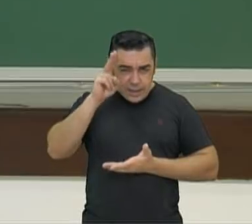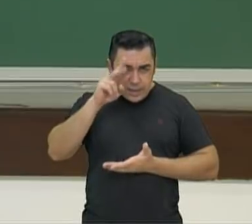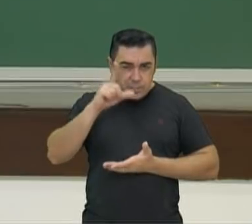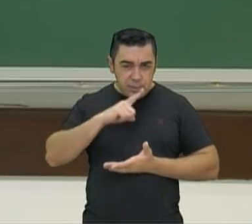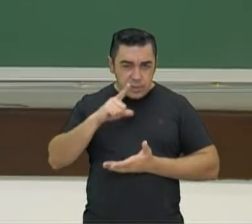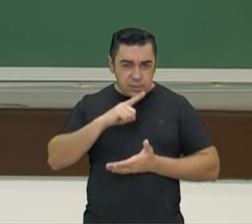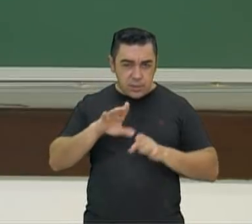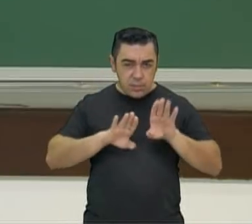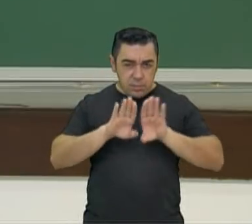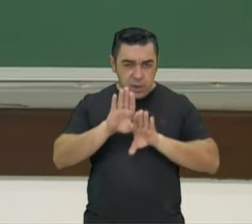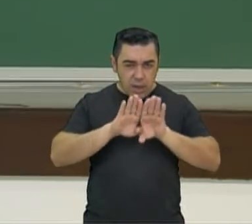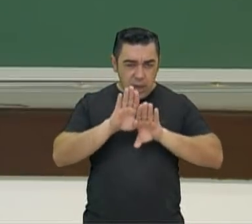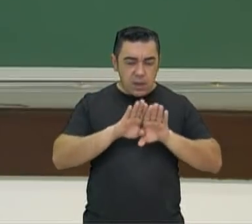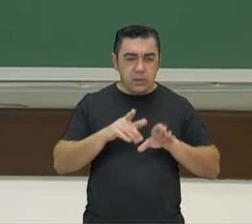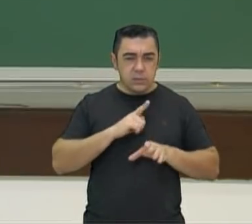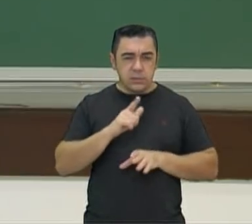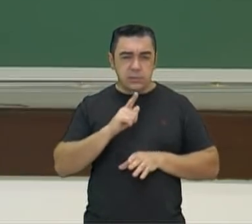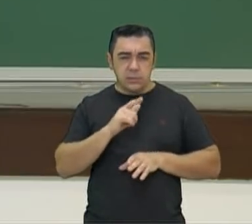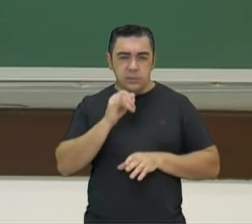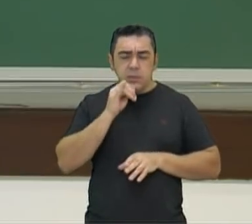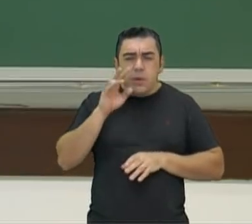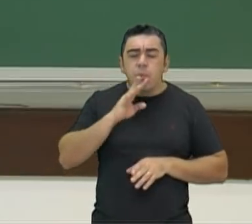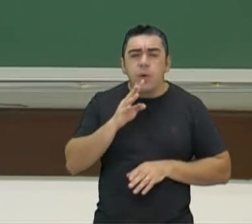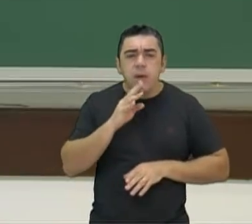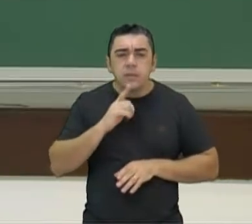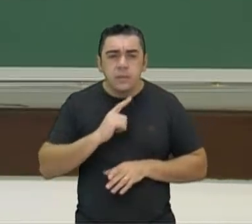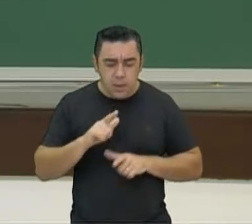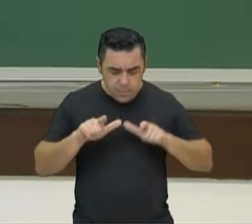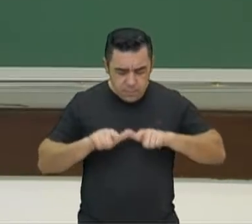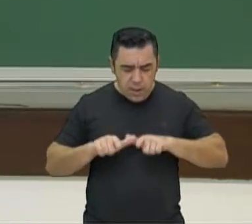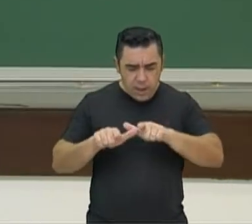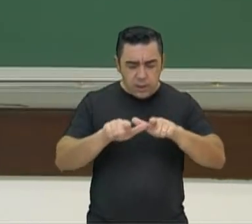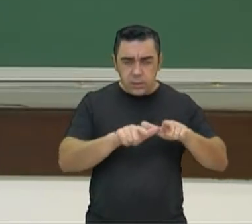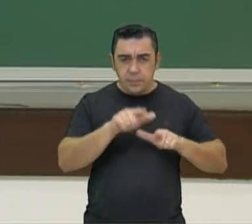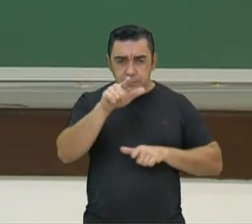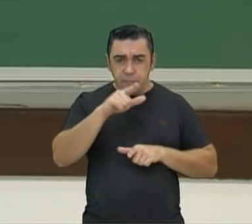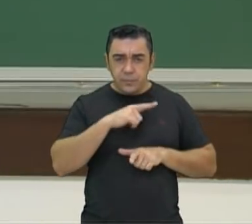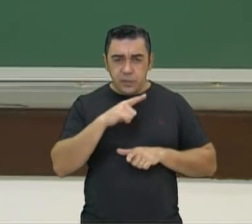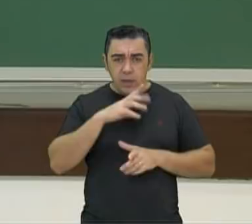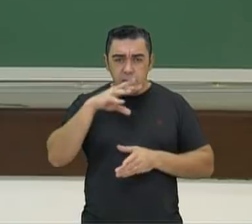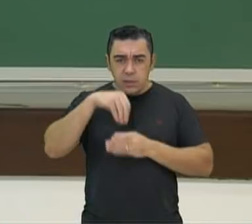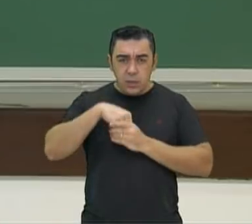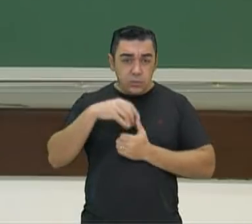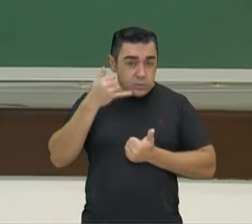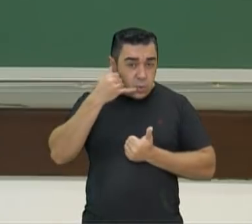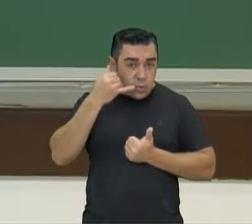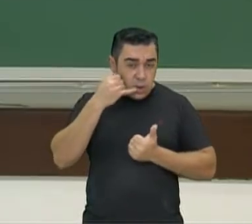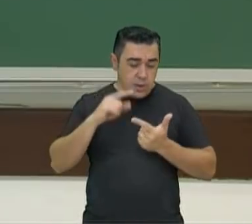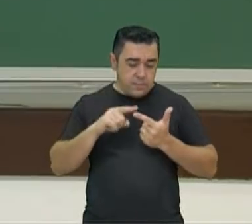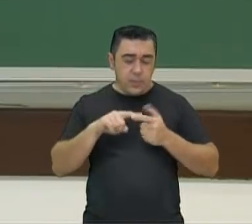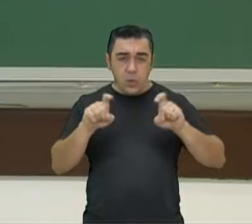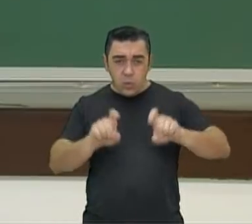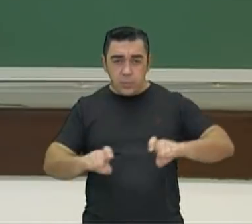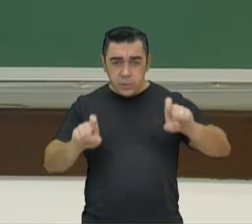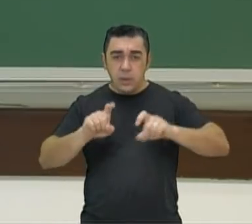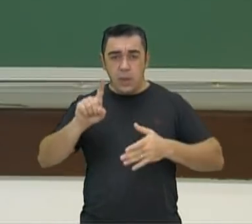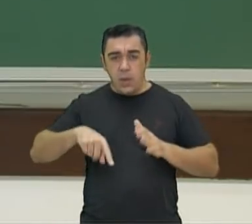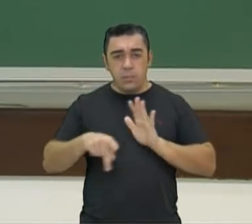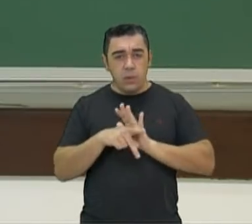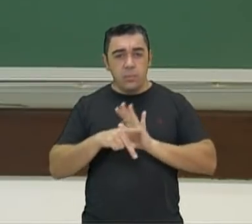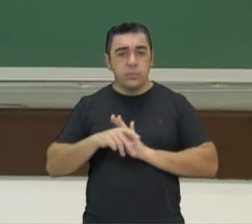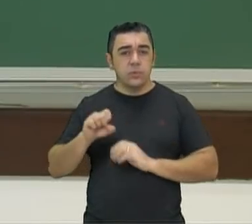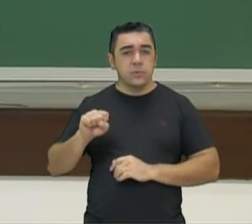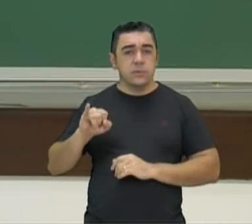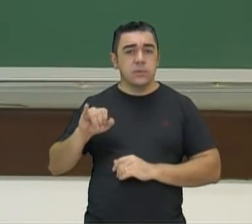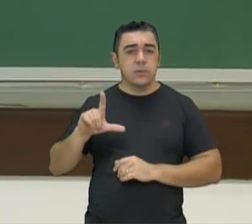placas protoboard que a gente chama? Aquelas verdinhas que está dentro do teu celular, que está dentro de placa de computador, é feito com silício. Olha que